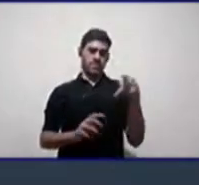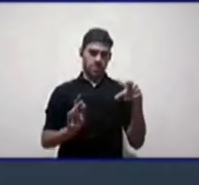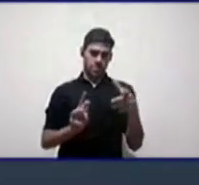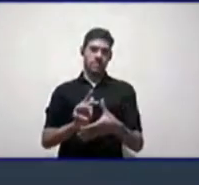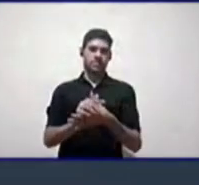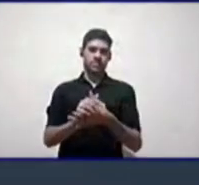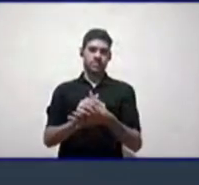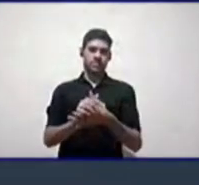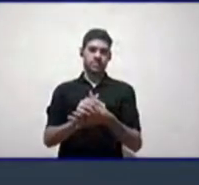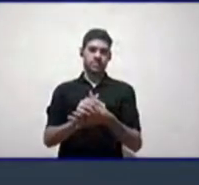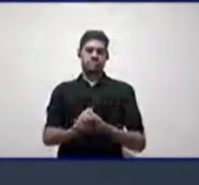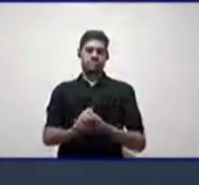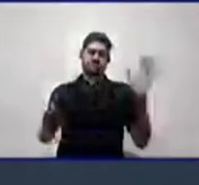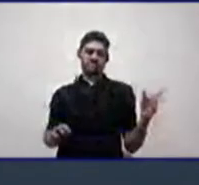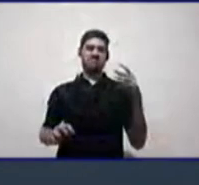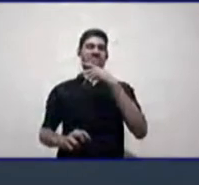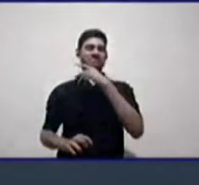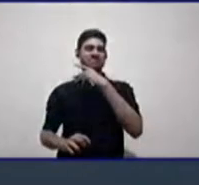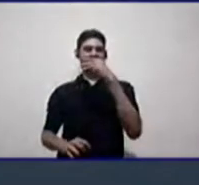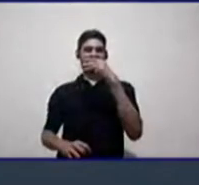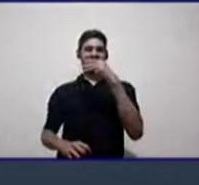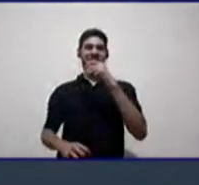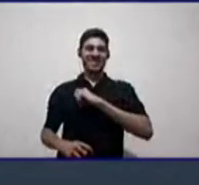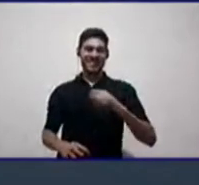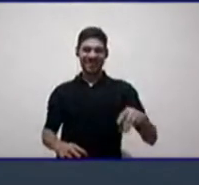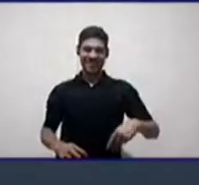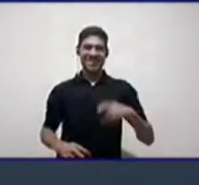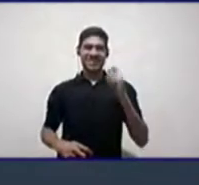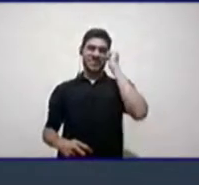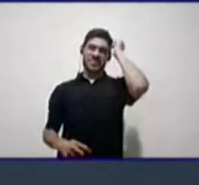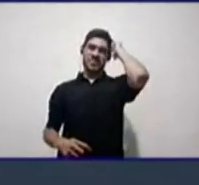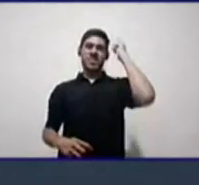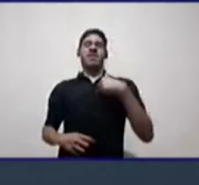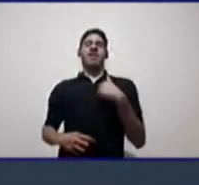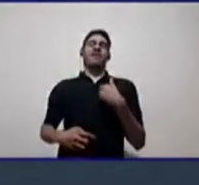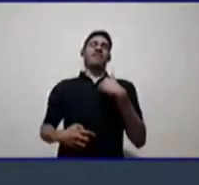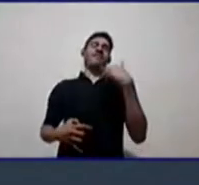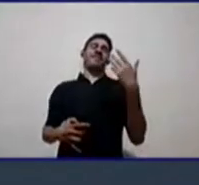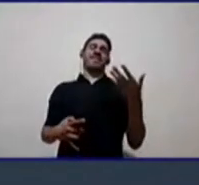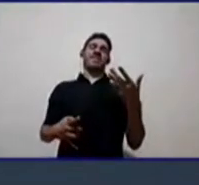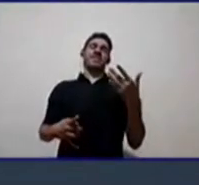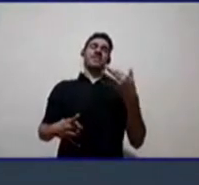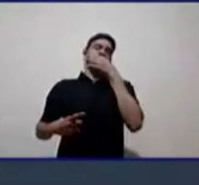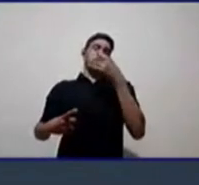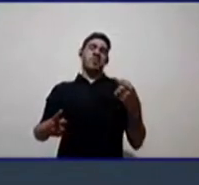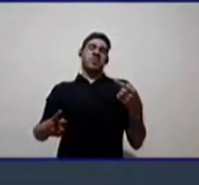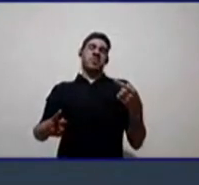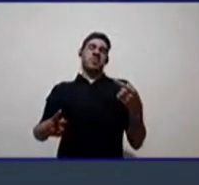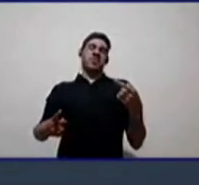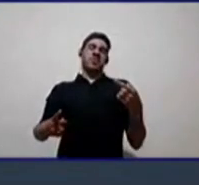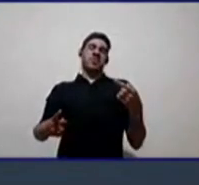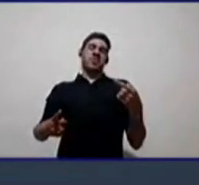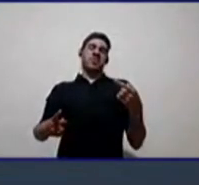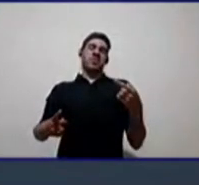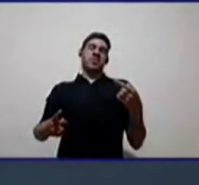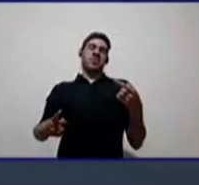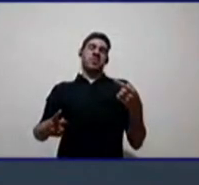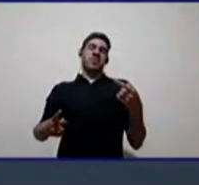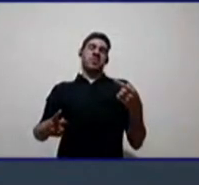Diante do esclarecimento do ministro Alexandre, eu vou arbitrar aqui, Vossa Excelência pode ler até 50